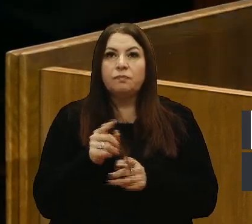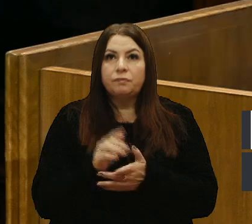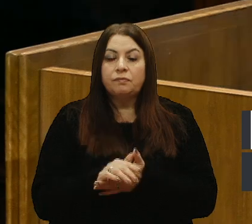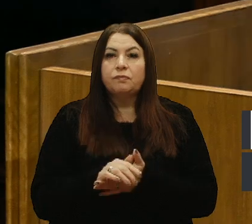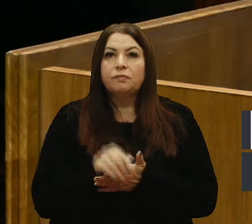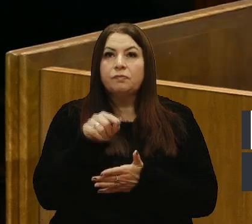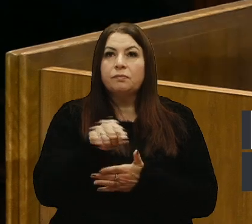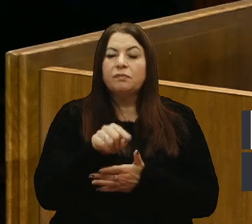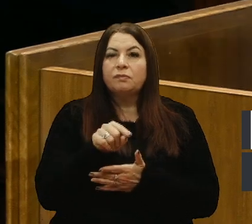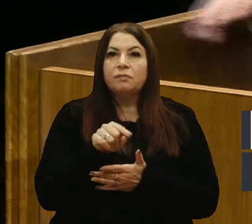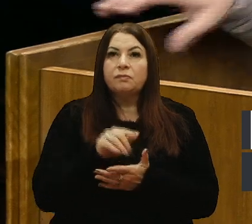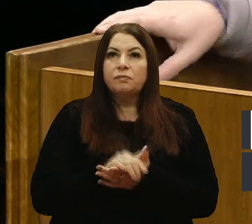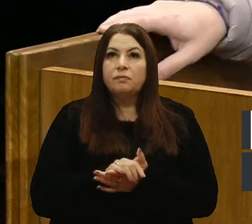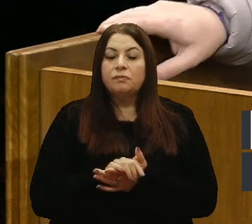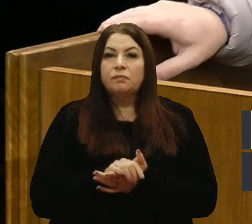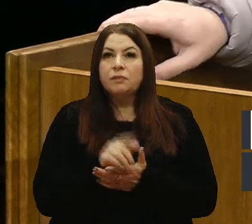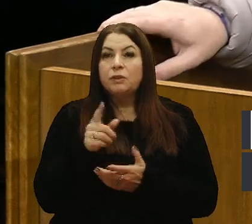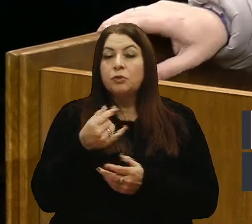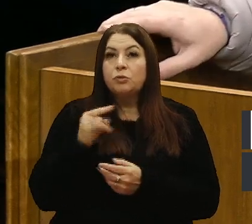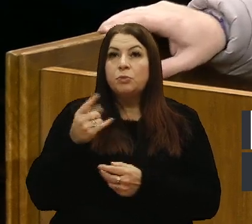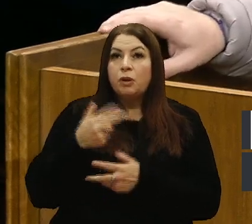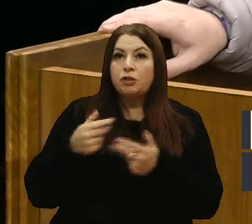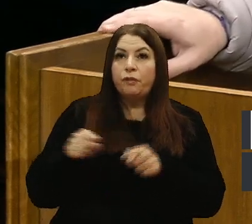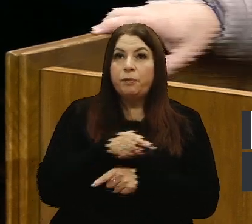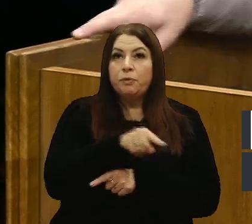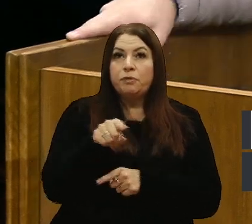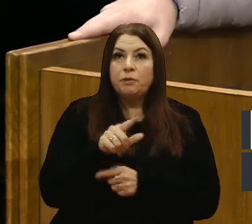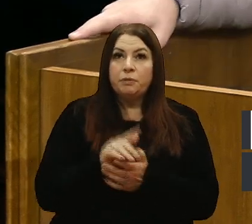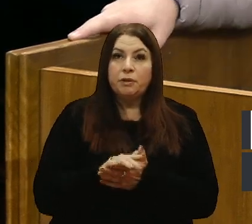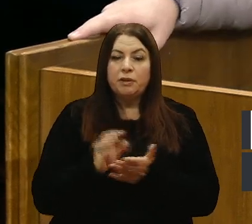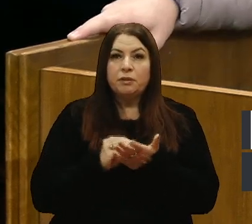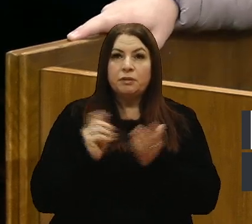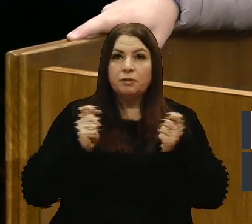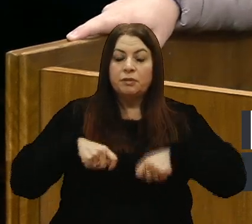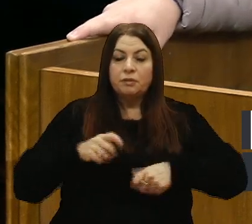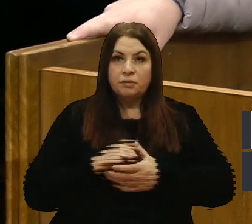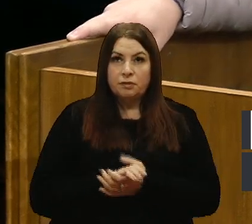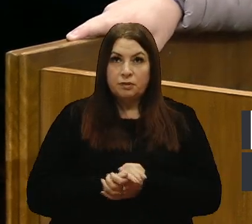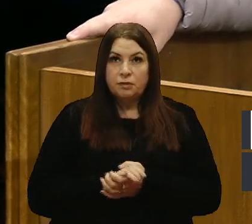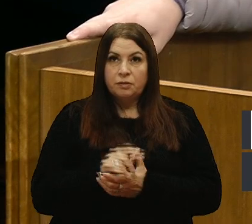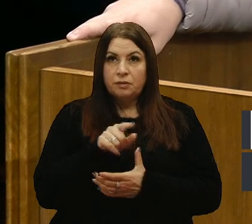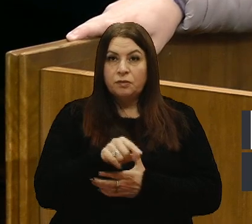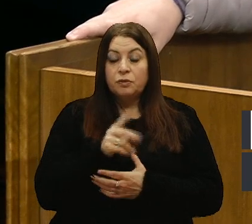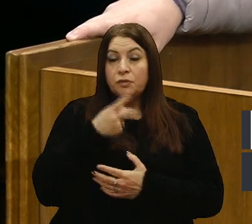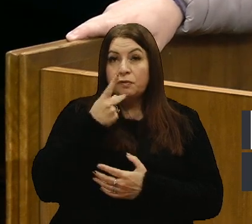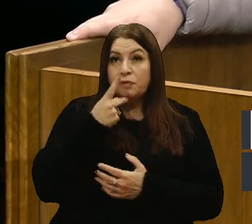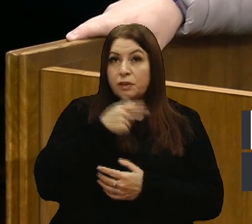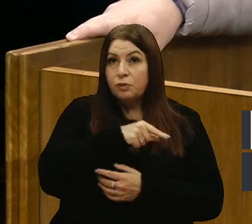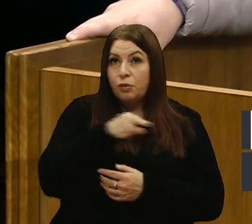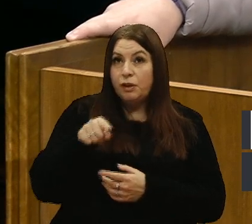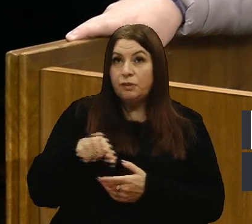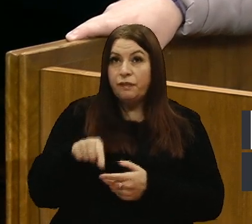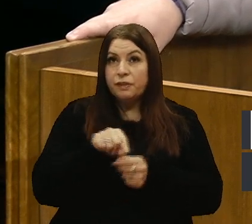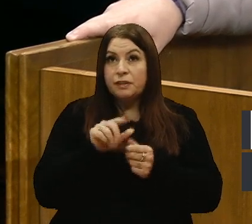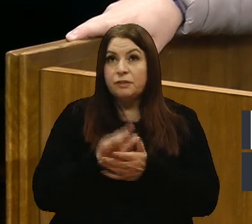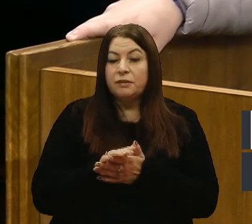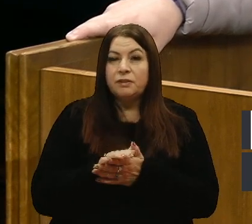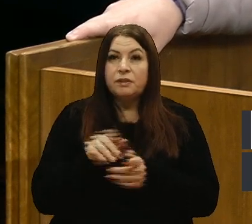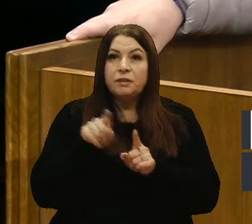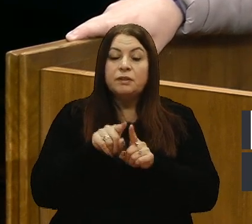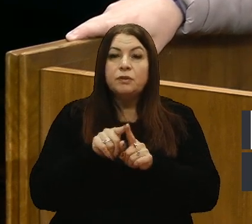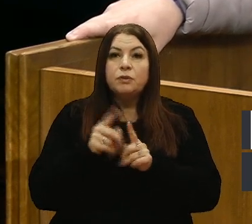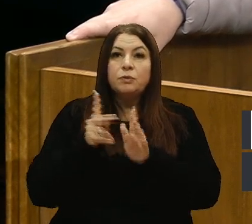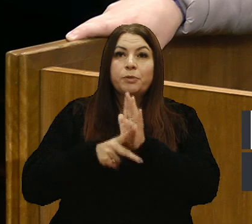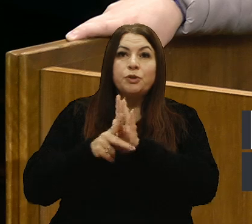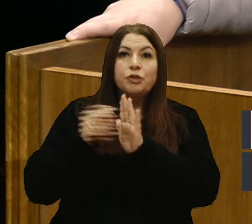aqui a gente concorda exclusivamente uma coisa, é muita incompetência, né? Eu queria só fazer um relato. Veio para essa casa o